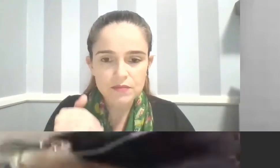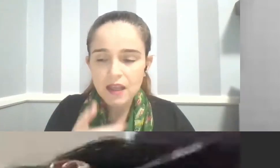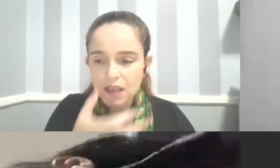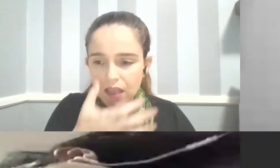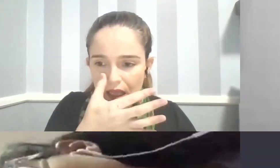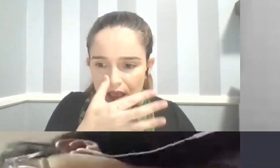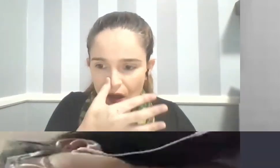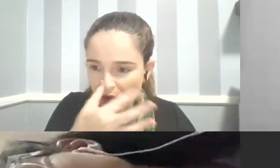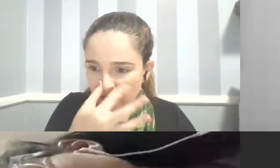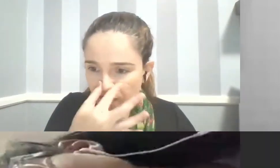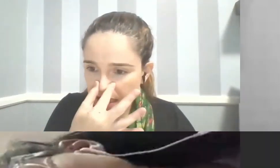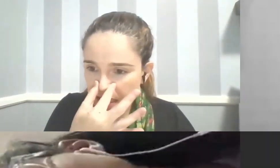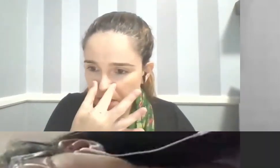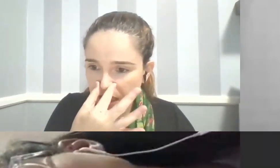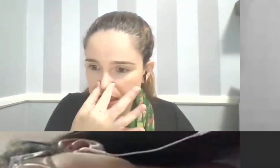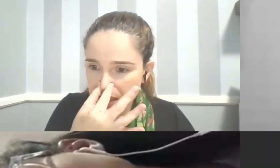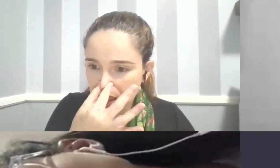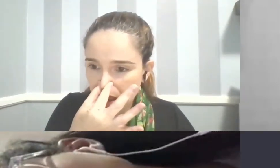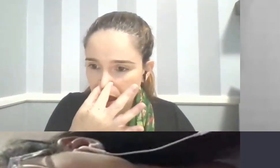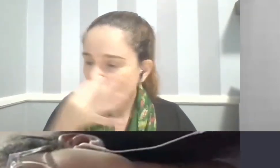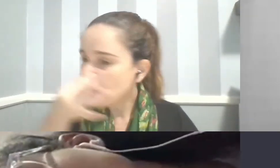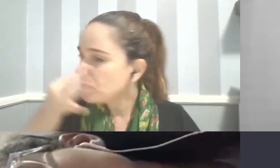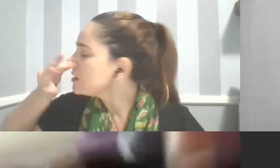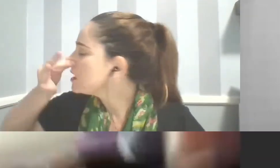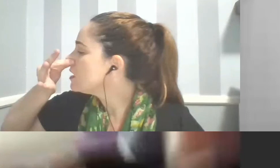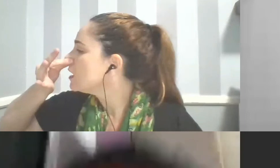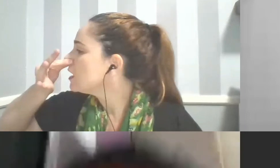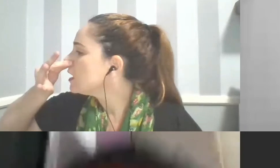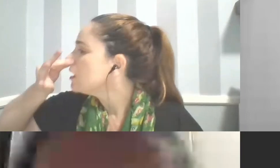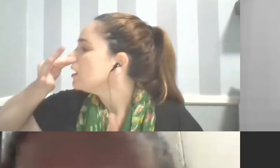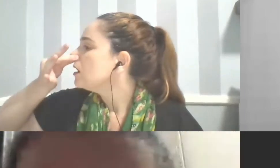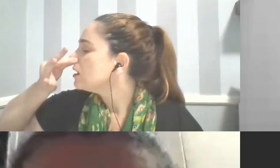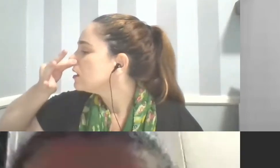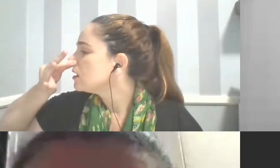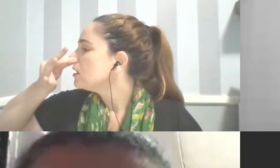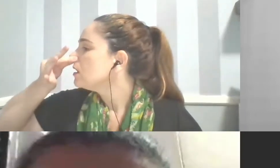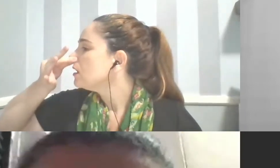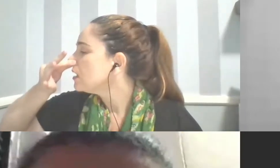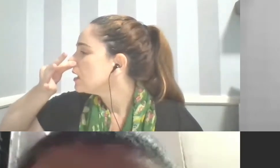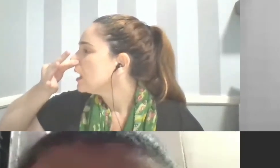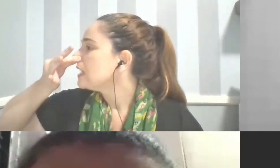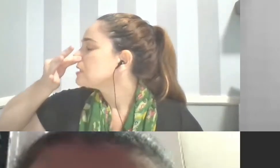devagarzinho, tá? Então, ó, fiz a pinça, comprimi e